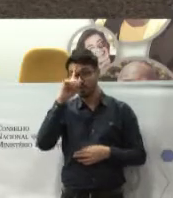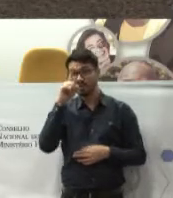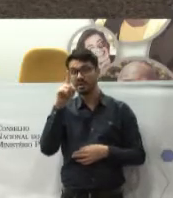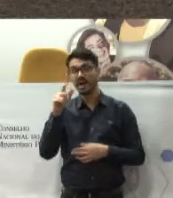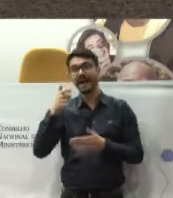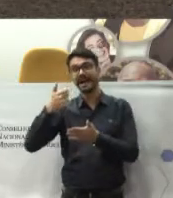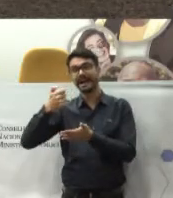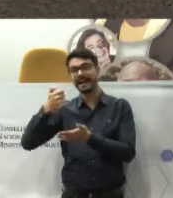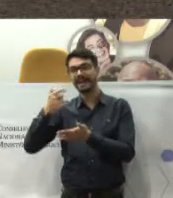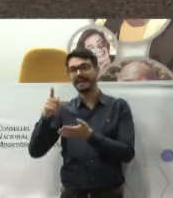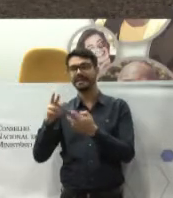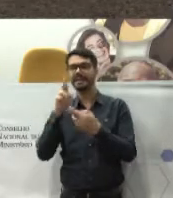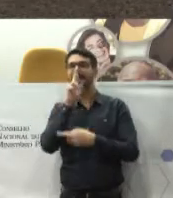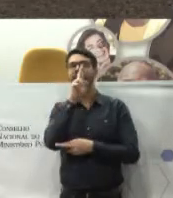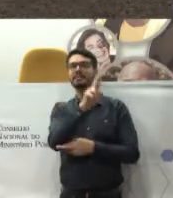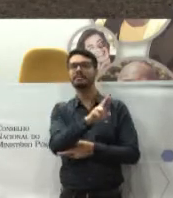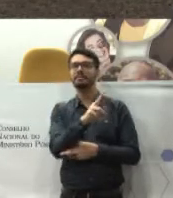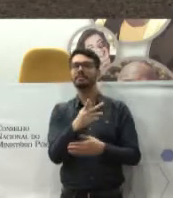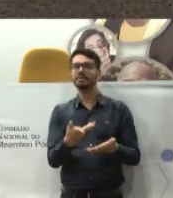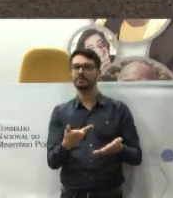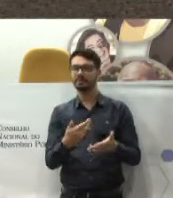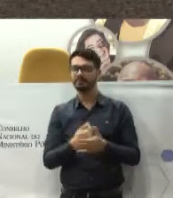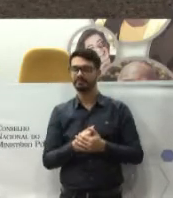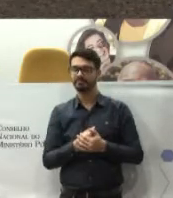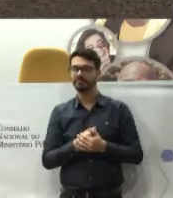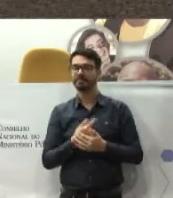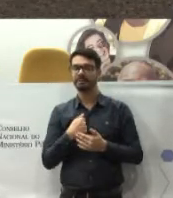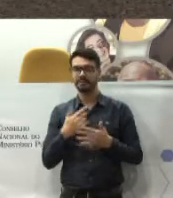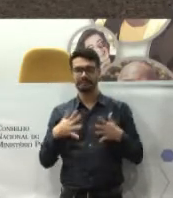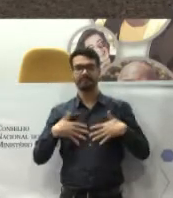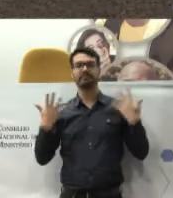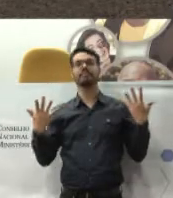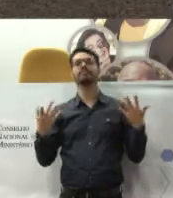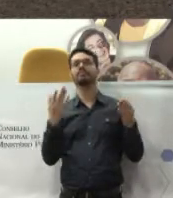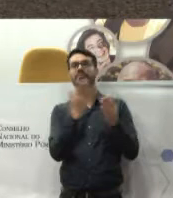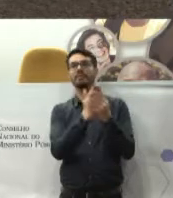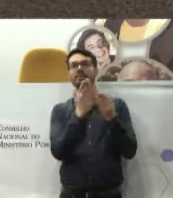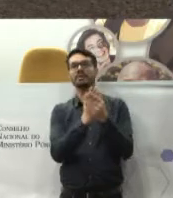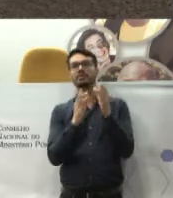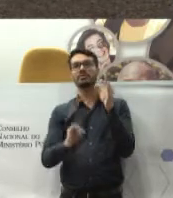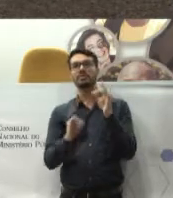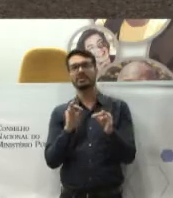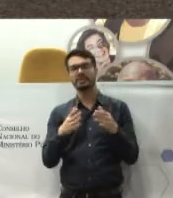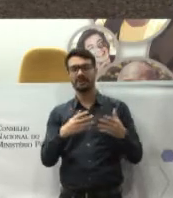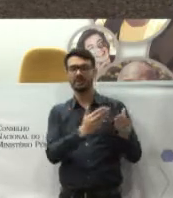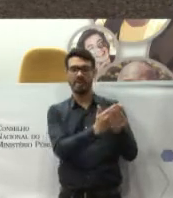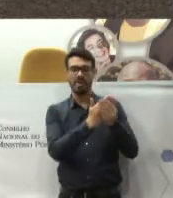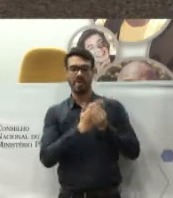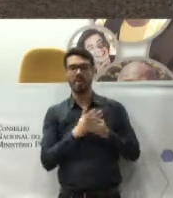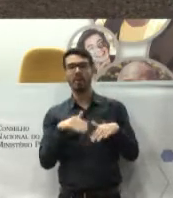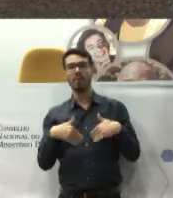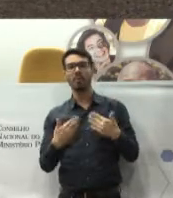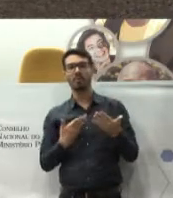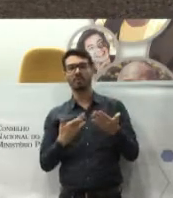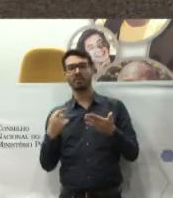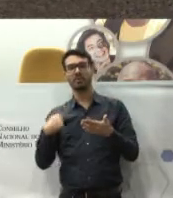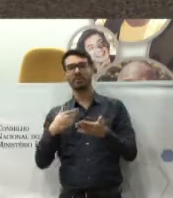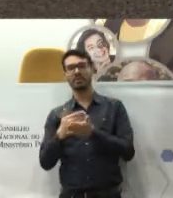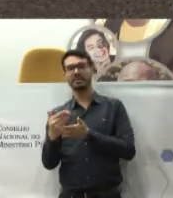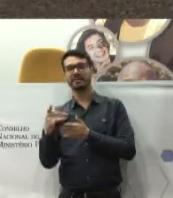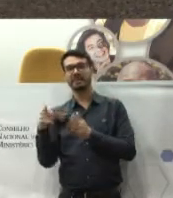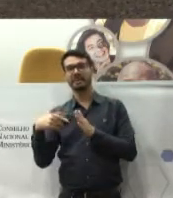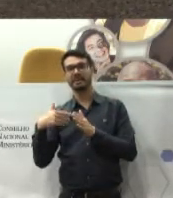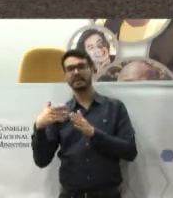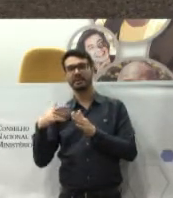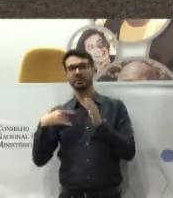é a resposta. E foi assim que eu me deparei com a judicialização da saúde. E sendo judicialização